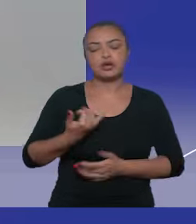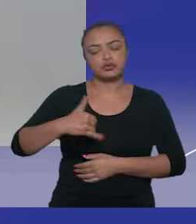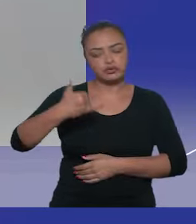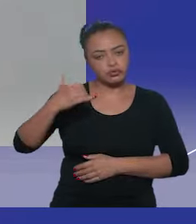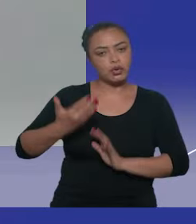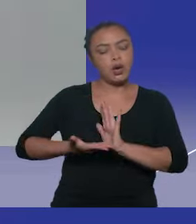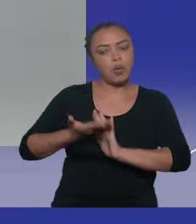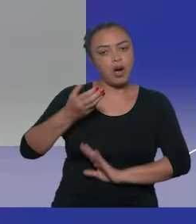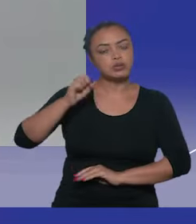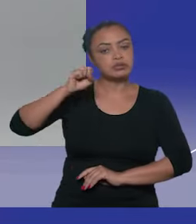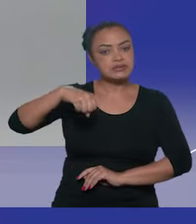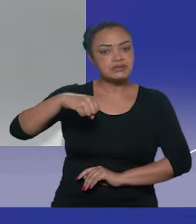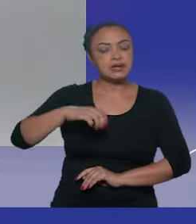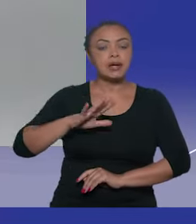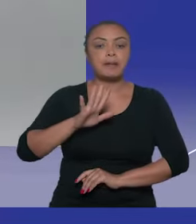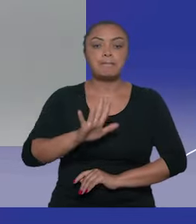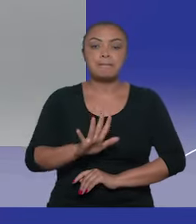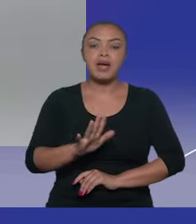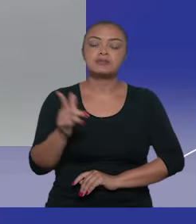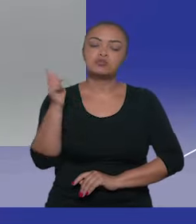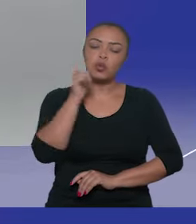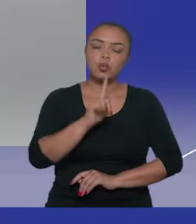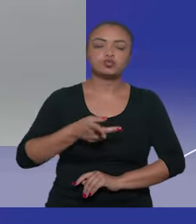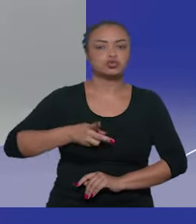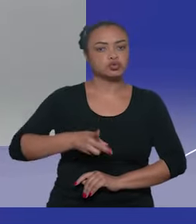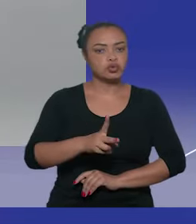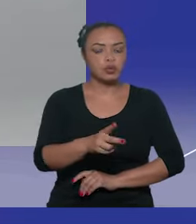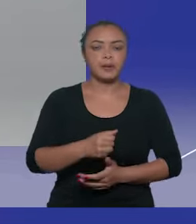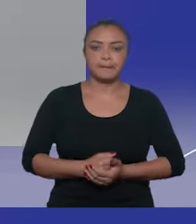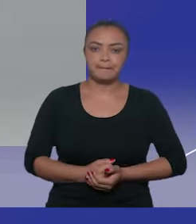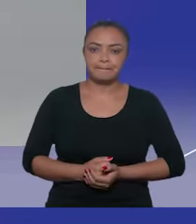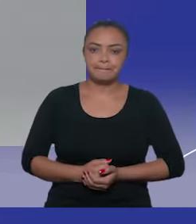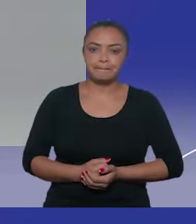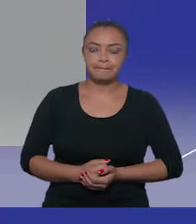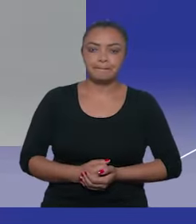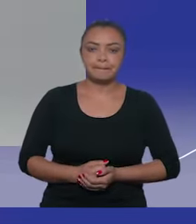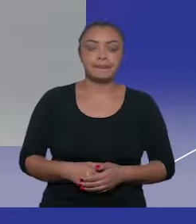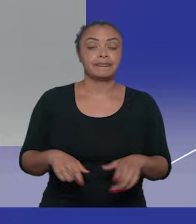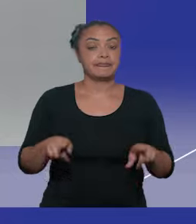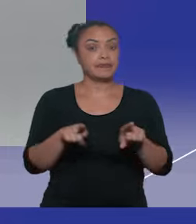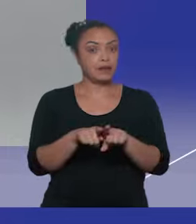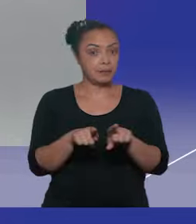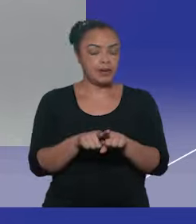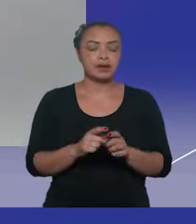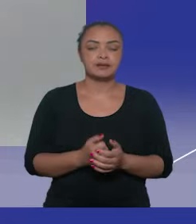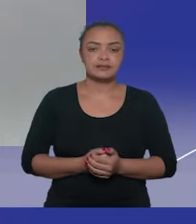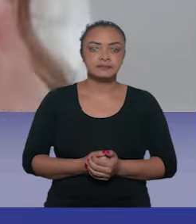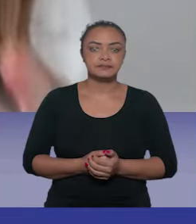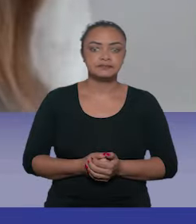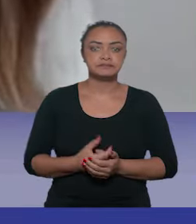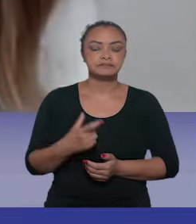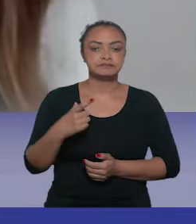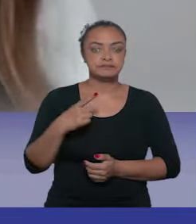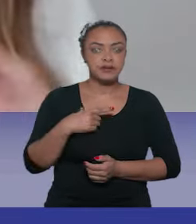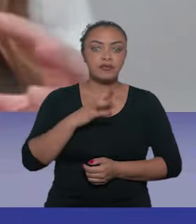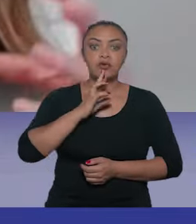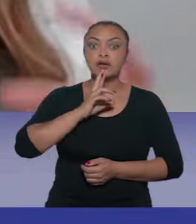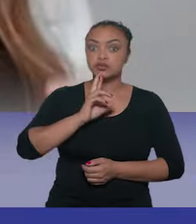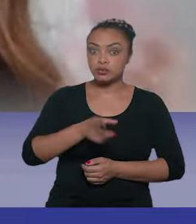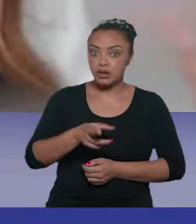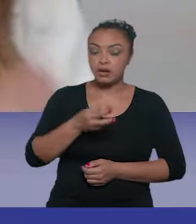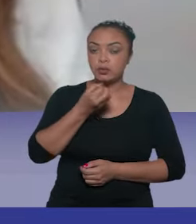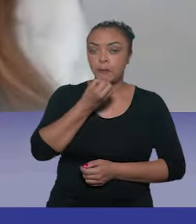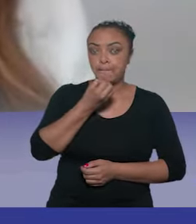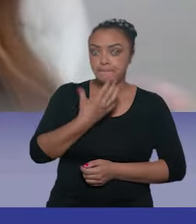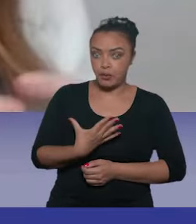super forte, afinal a gente tem um juro alto, temos uma restrição, mas ainda é resistente apesar de tudo isso, porque tem renda. Além disso, né, a gente